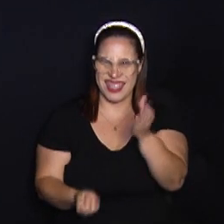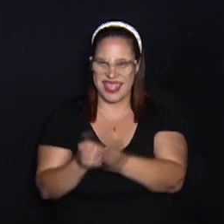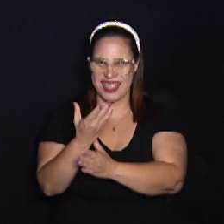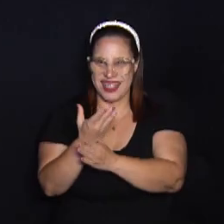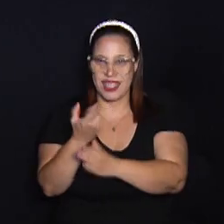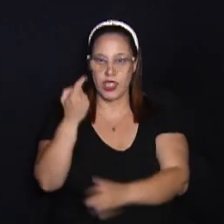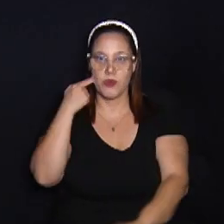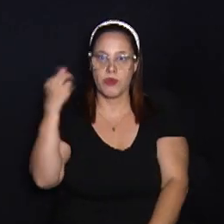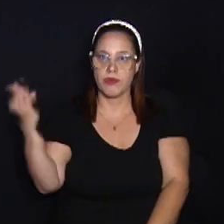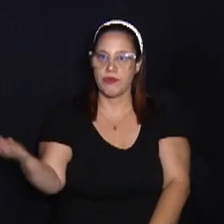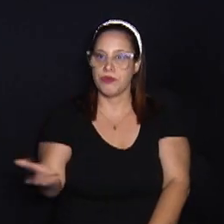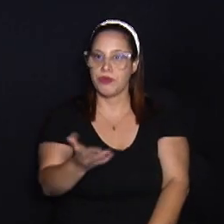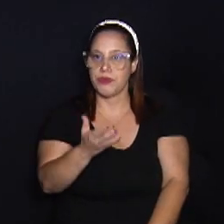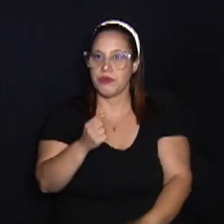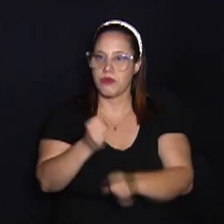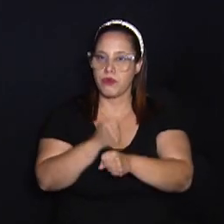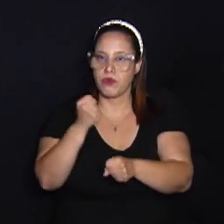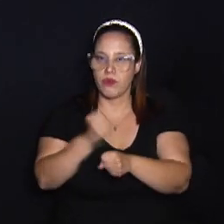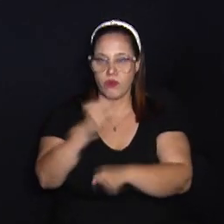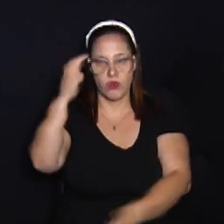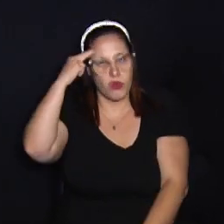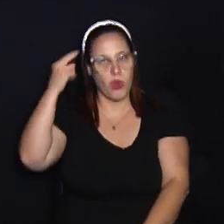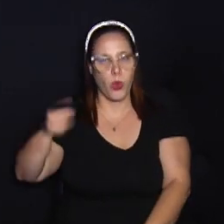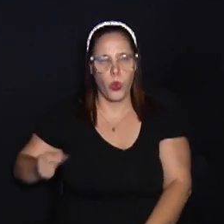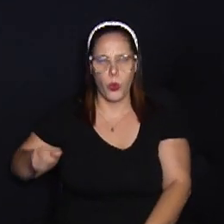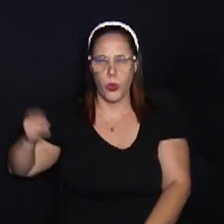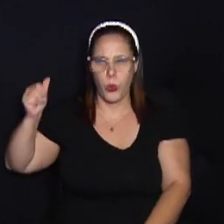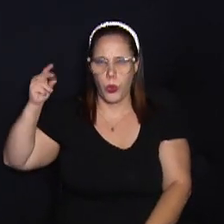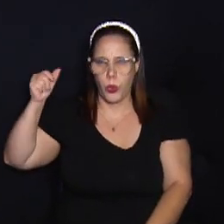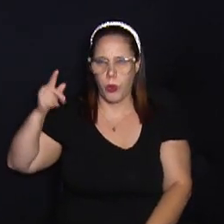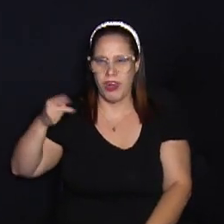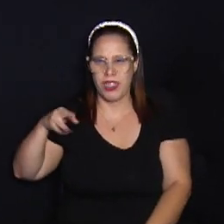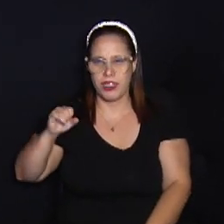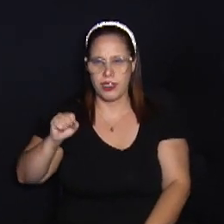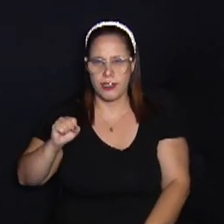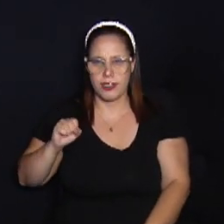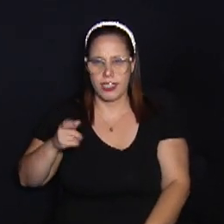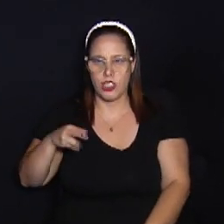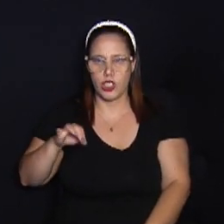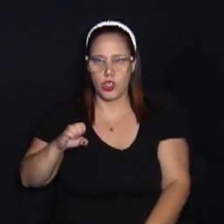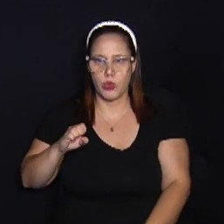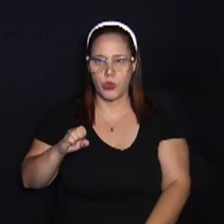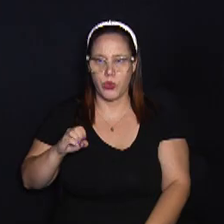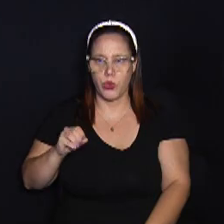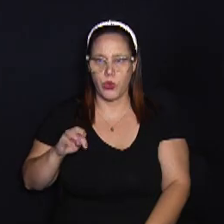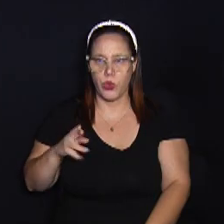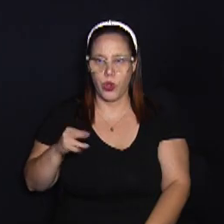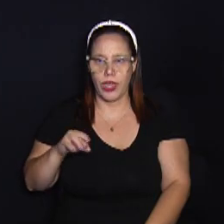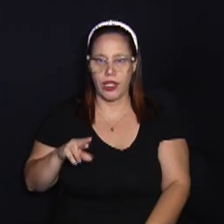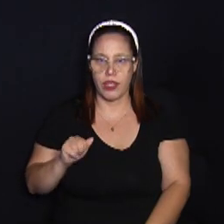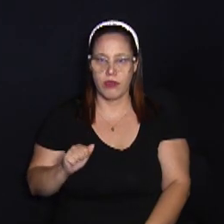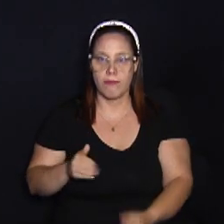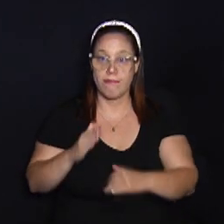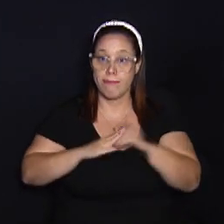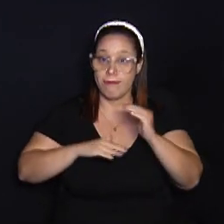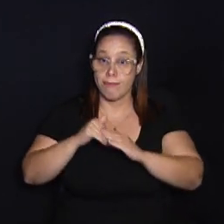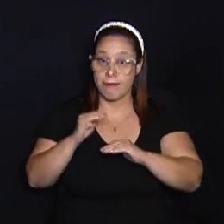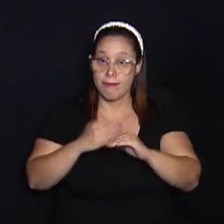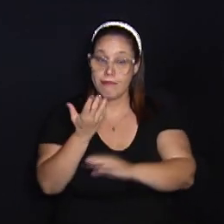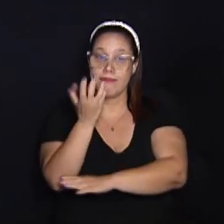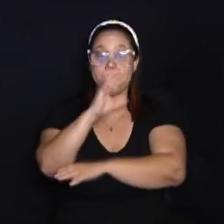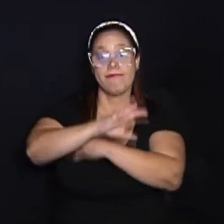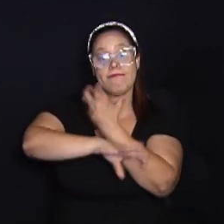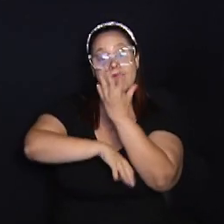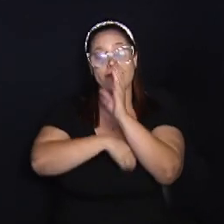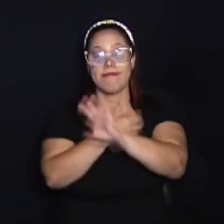da profissão de paisagista remonta às culturas antigas, da Pérsia e Egito, a Grécia e Roma, no tratamento de